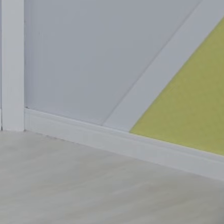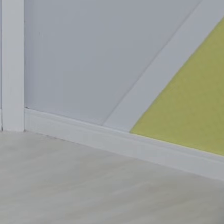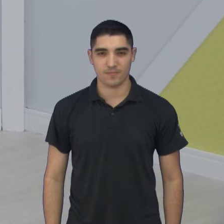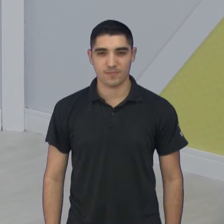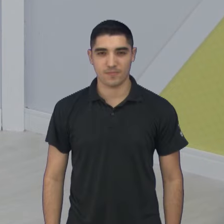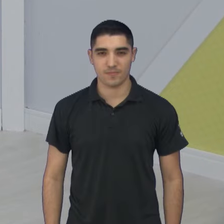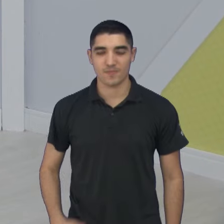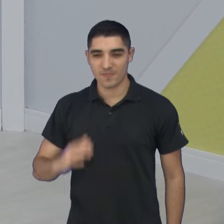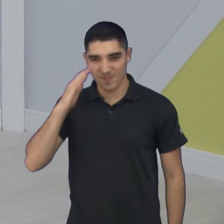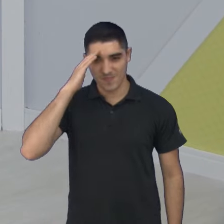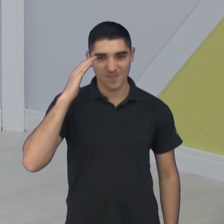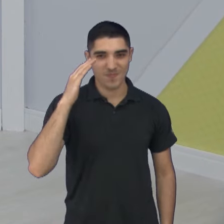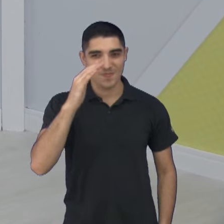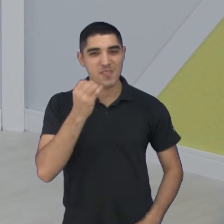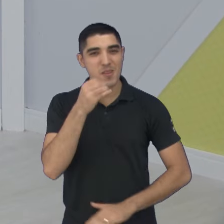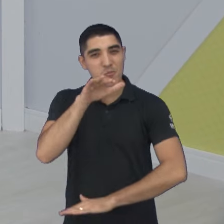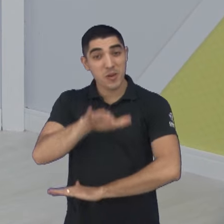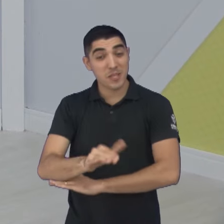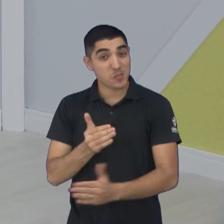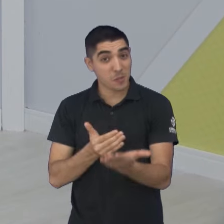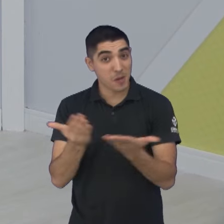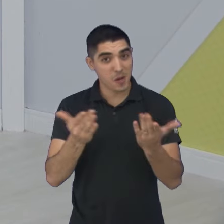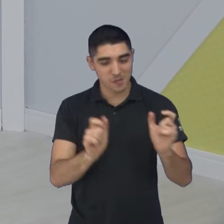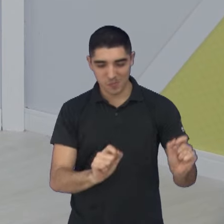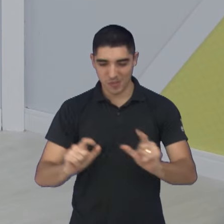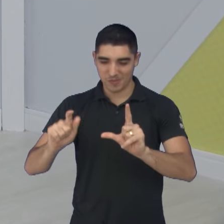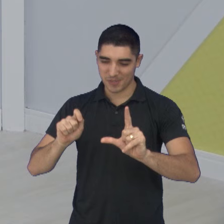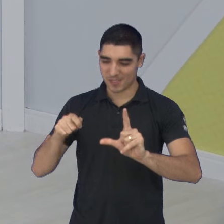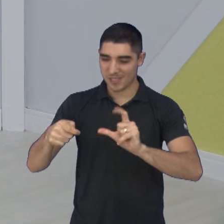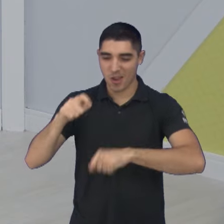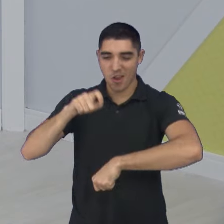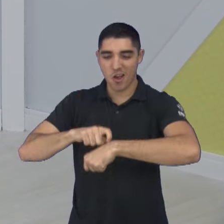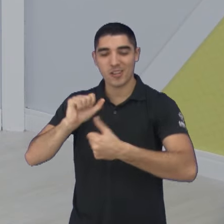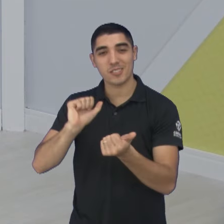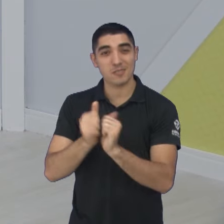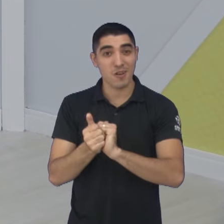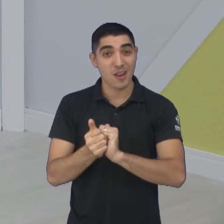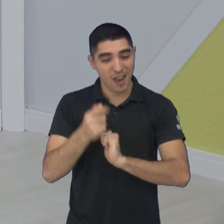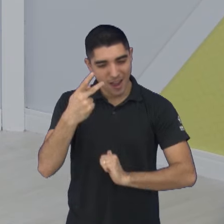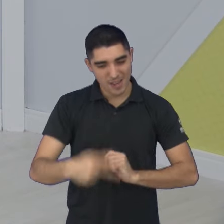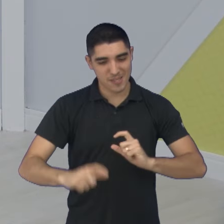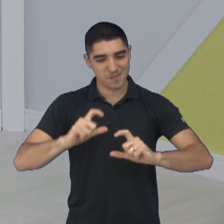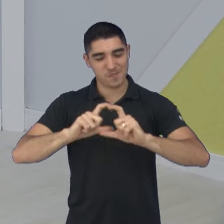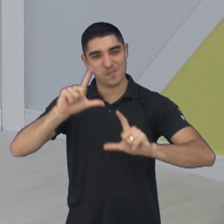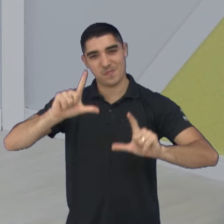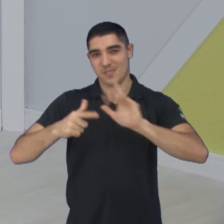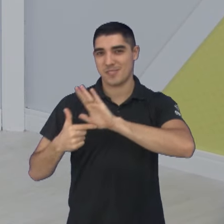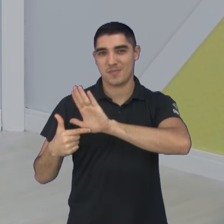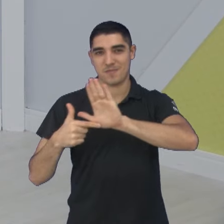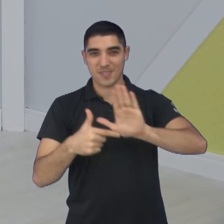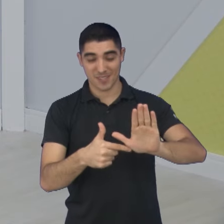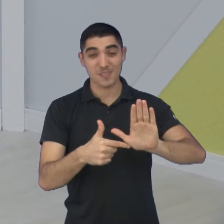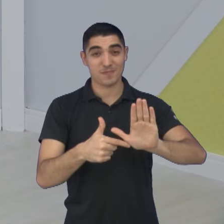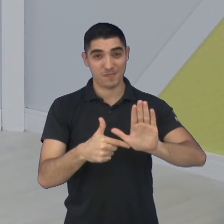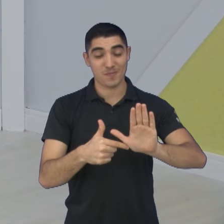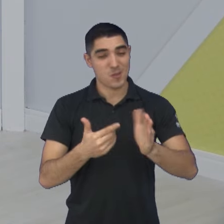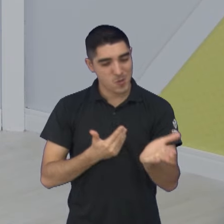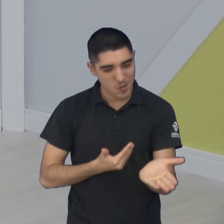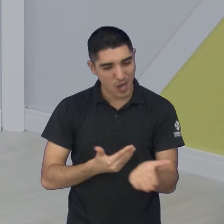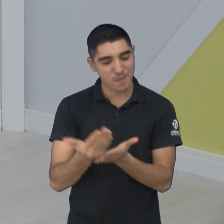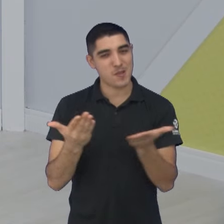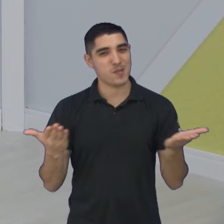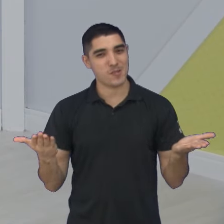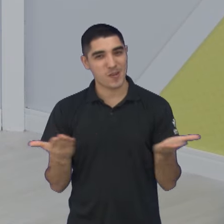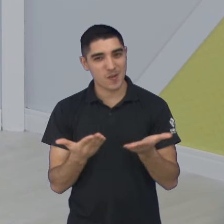Fala galera, uma boa tarde pra vocês, tá começando o Alvivaço, programa Hora do Esporte aqui na tela da TV Câmara de São José dos Campos. Estamos